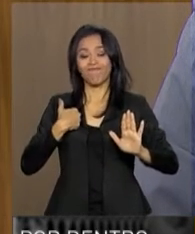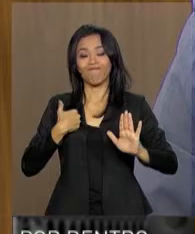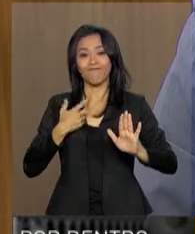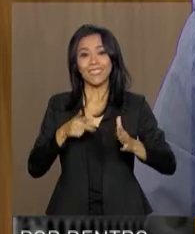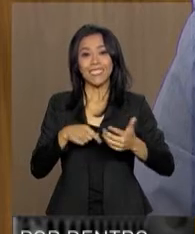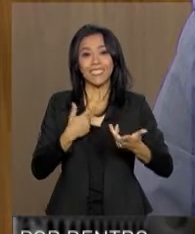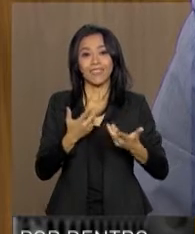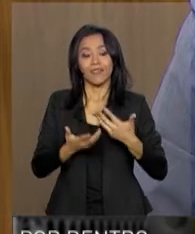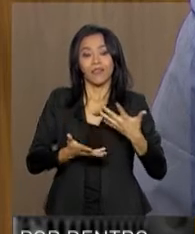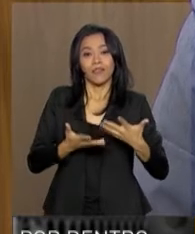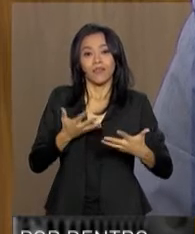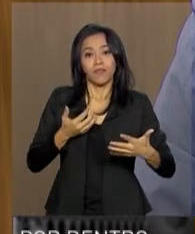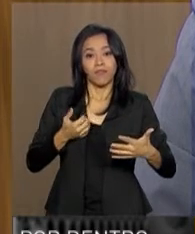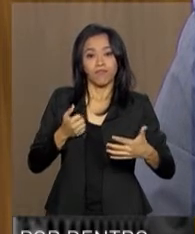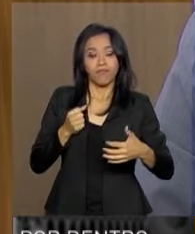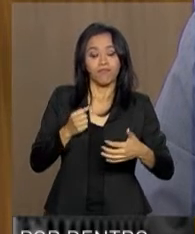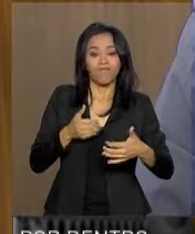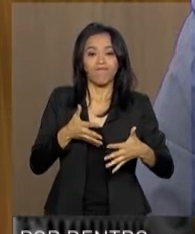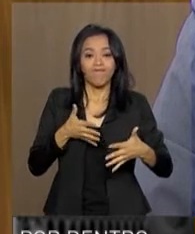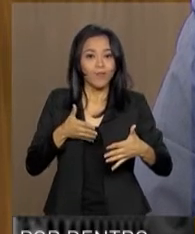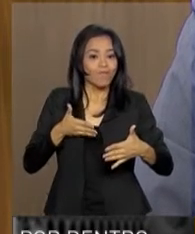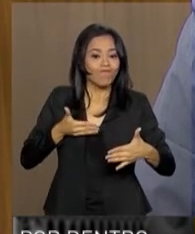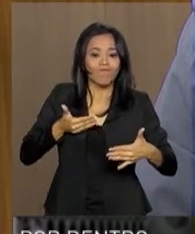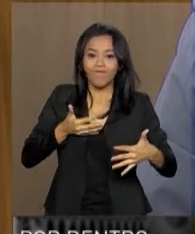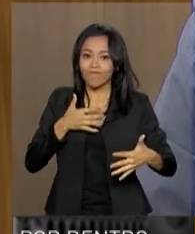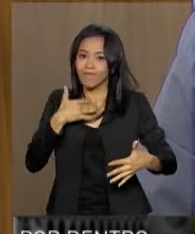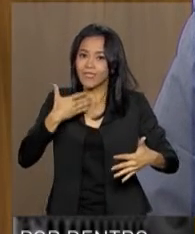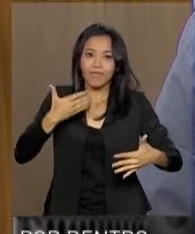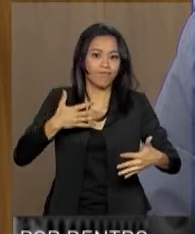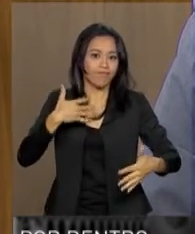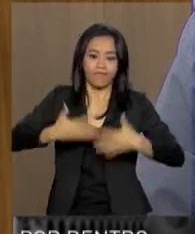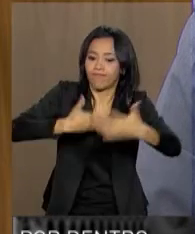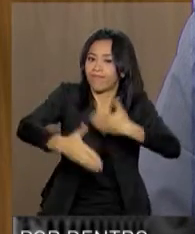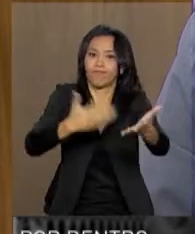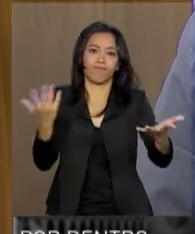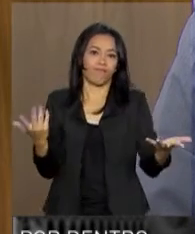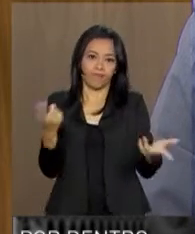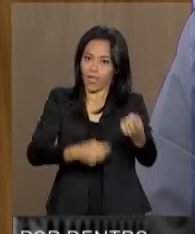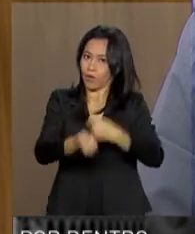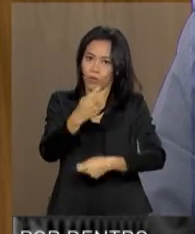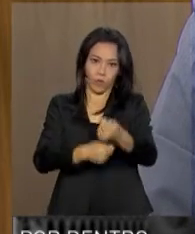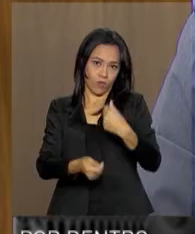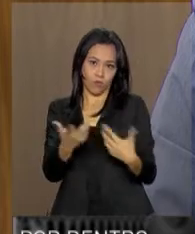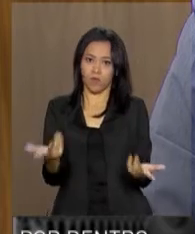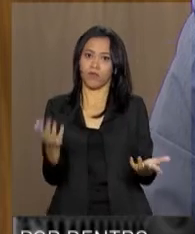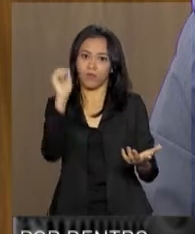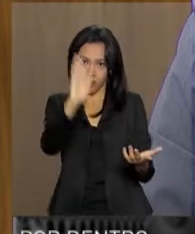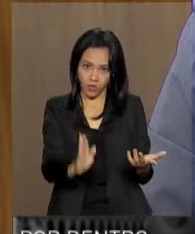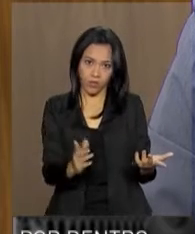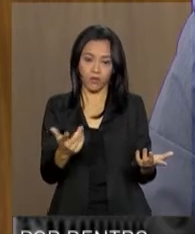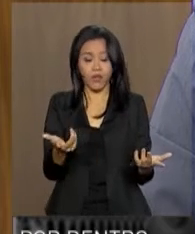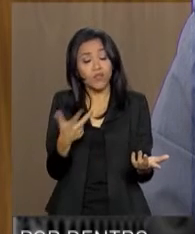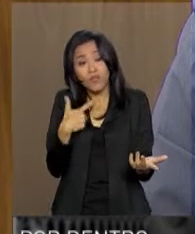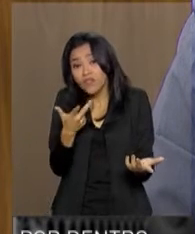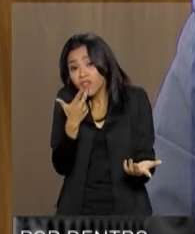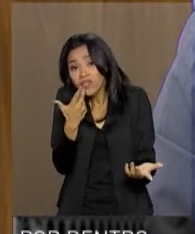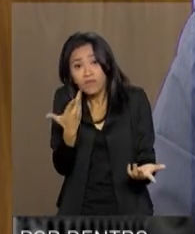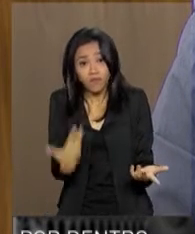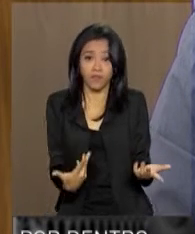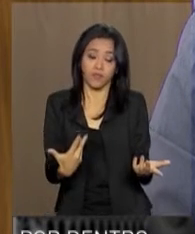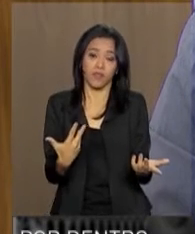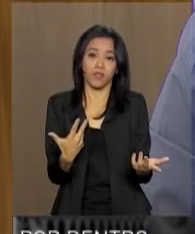ao produto potencial que ele tem no torneio e falando em reformas microeconômicas que poderia aumentar o nosso produto potencial